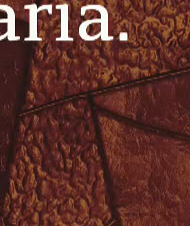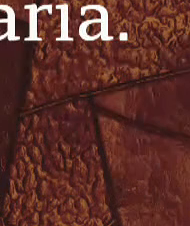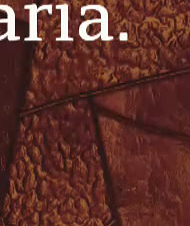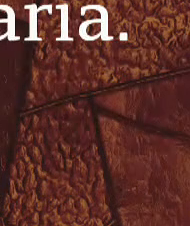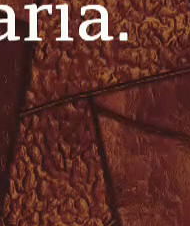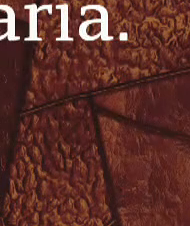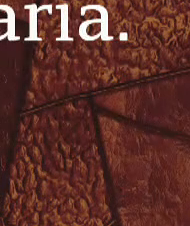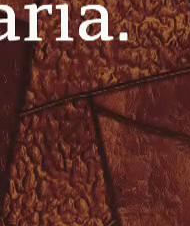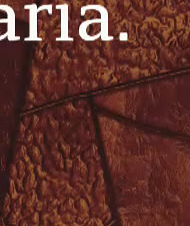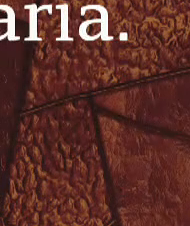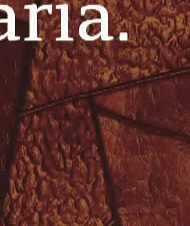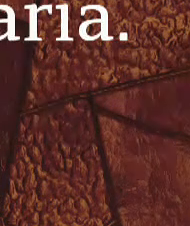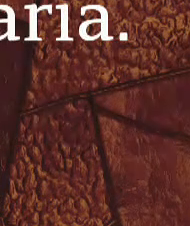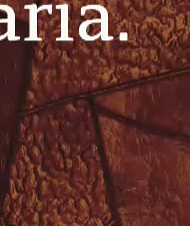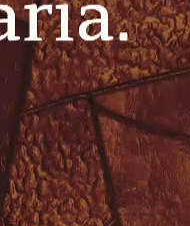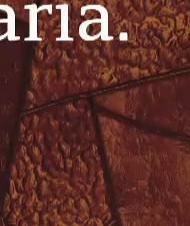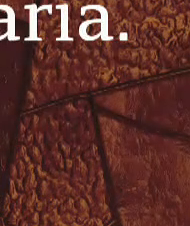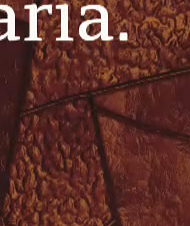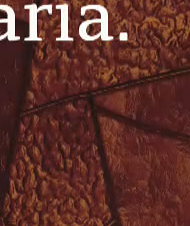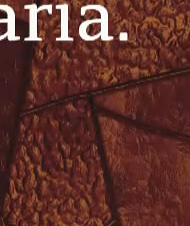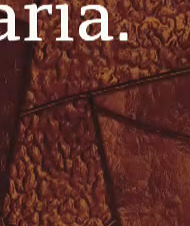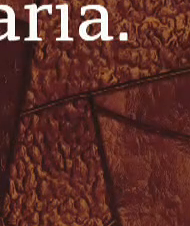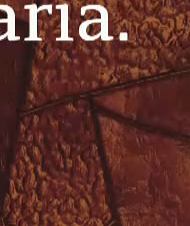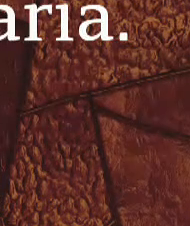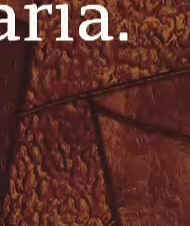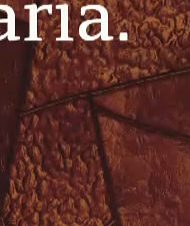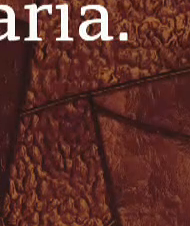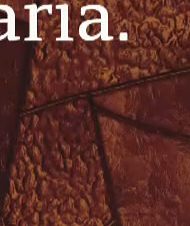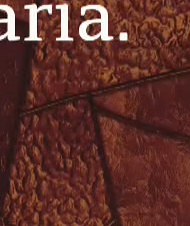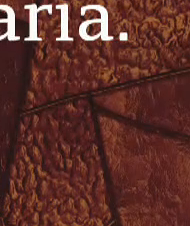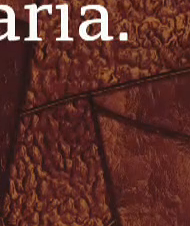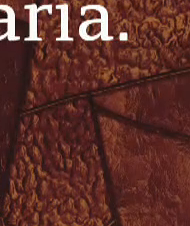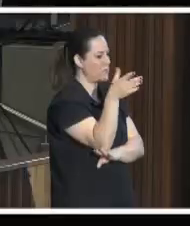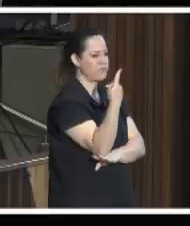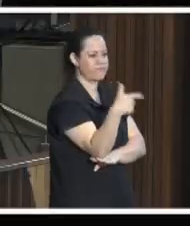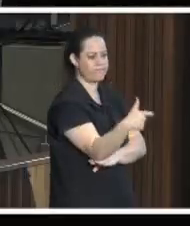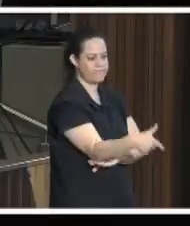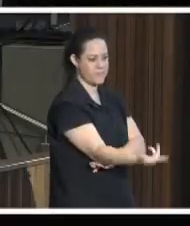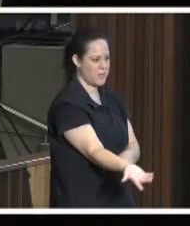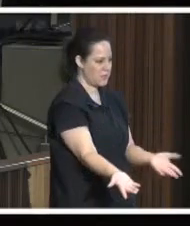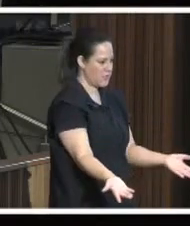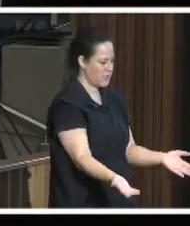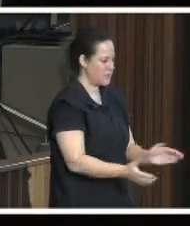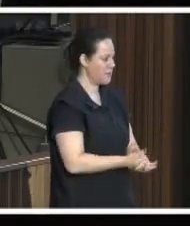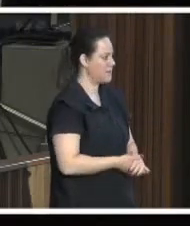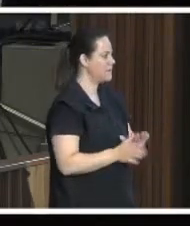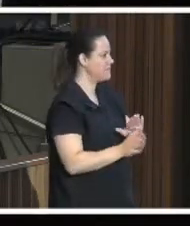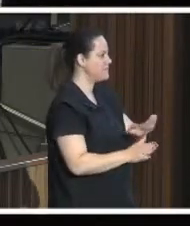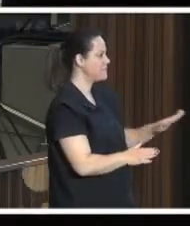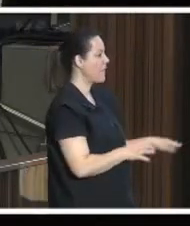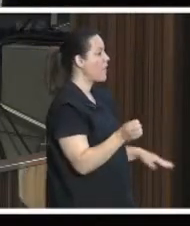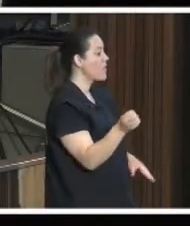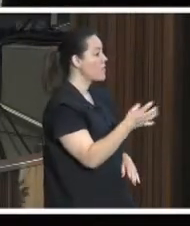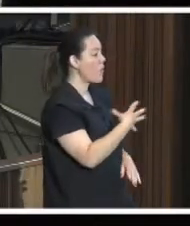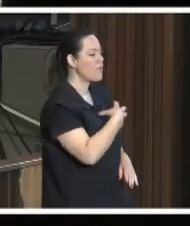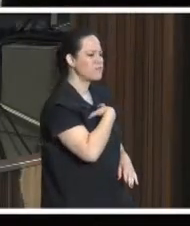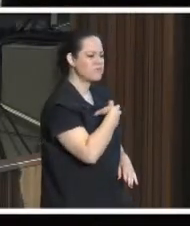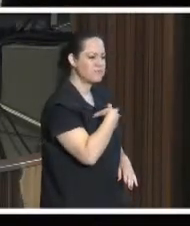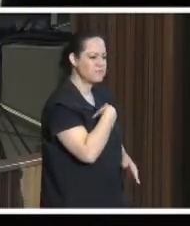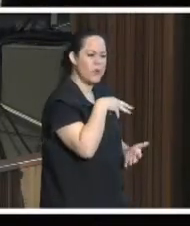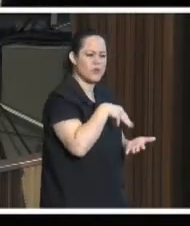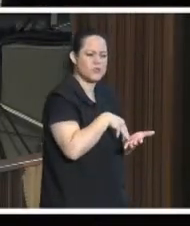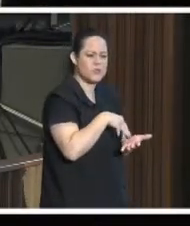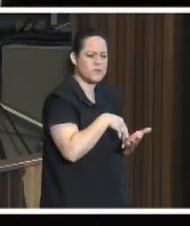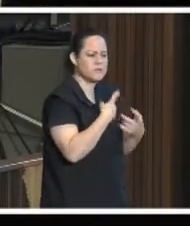manjedoura, porque não havia lugar para eles na hospedaria. Uma nova razão porque nós não